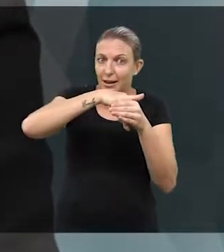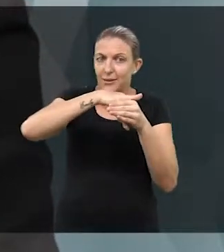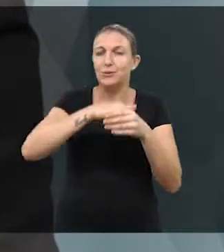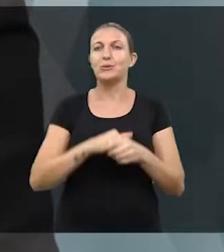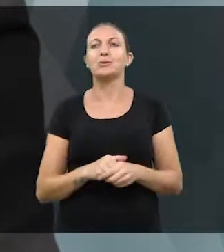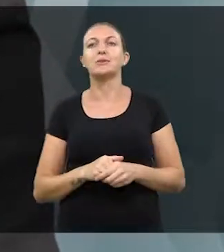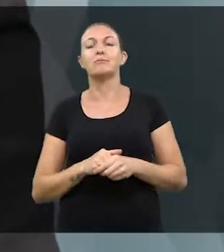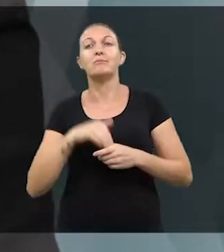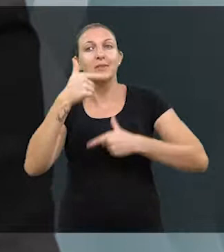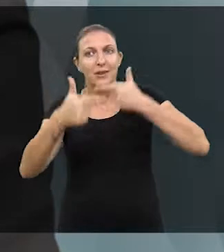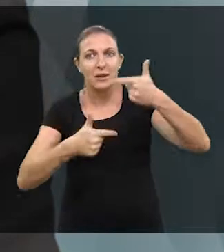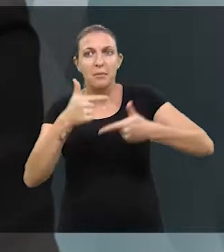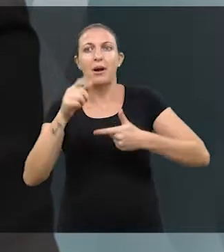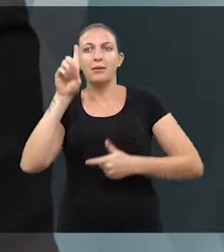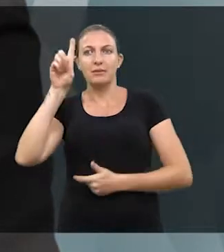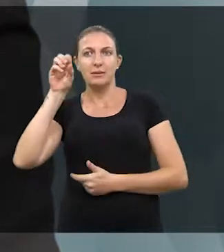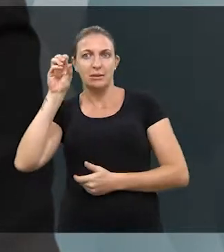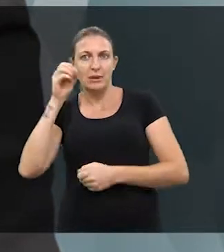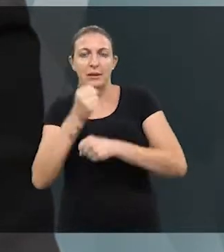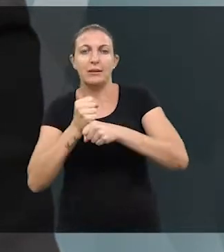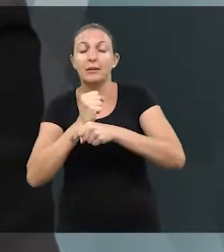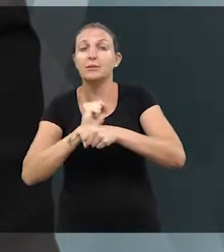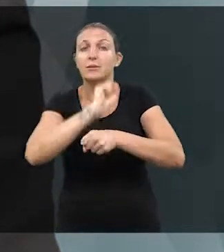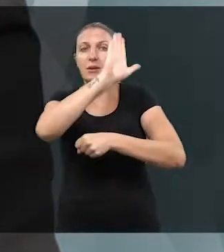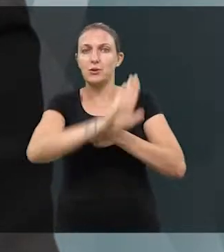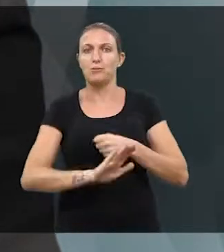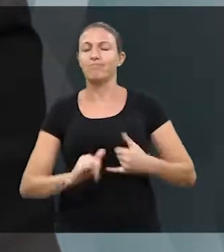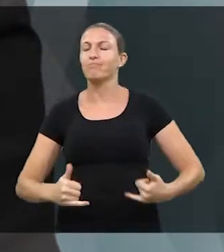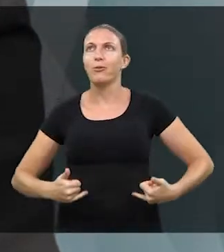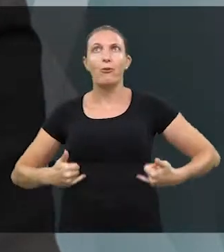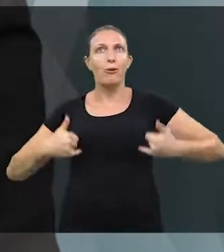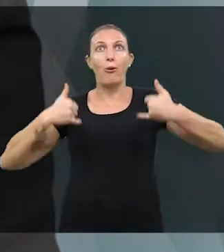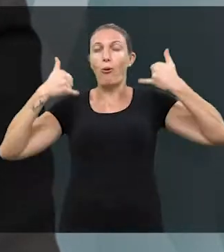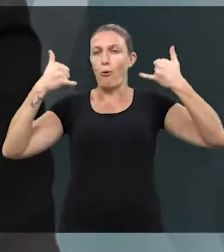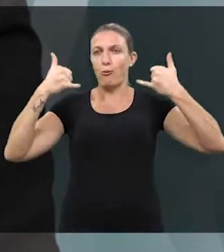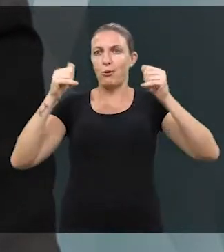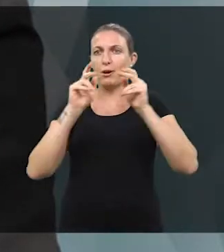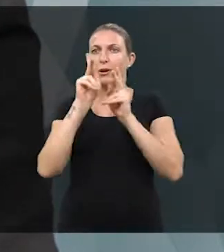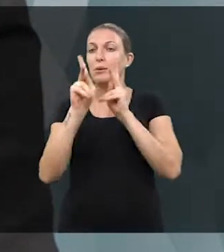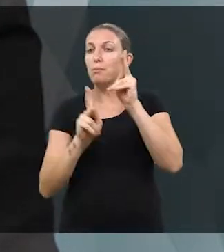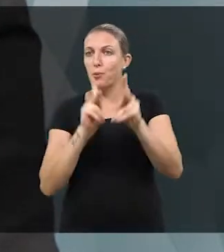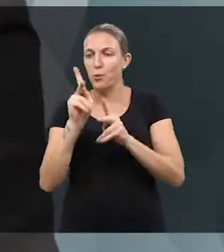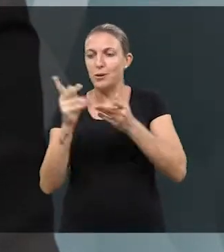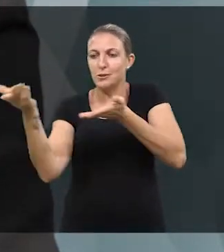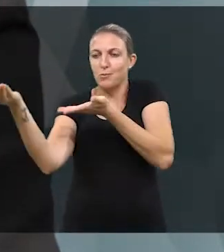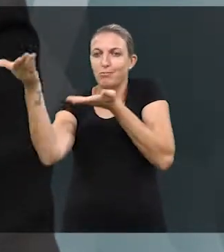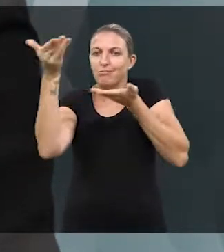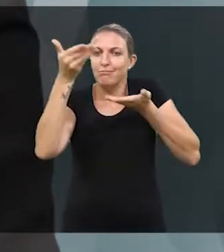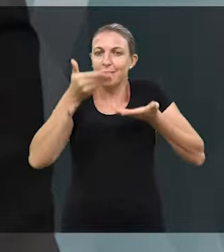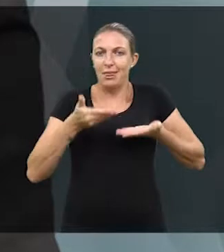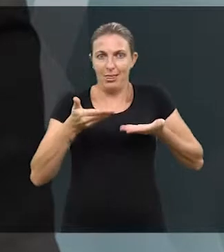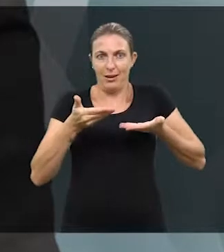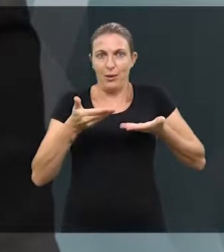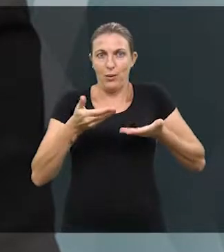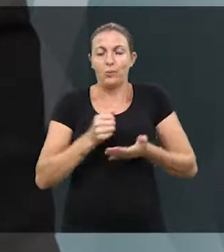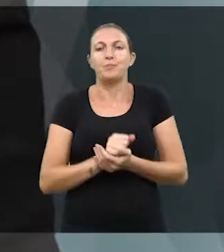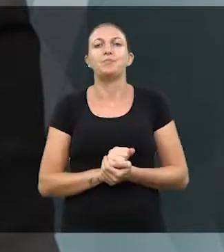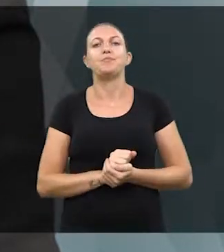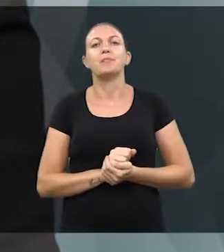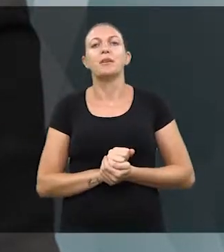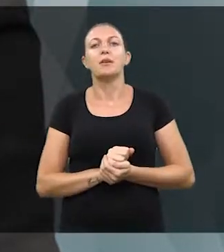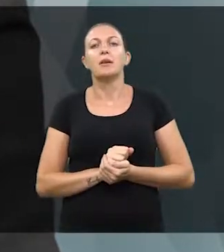centenário de lichia então é uma honra muito grande né que a população deixe me concedeu apesar